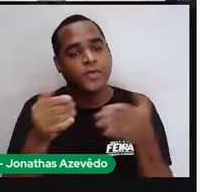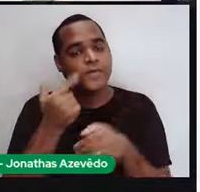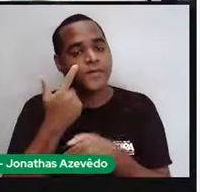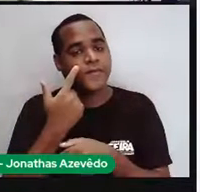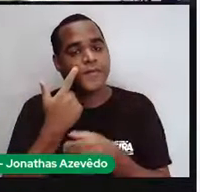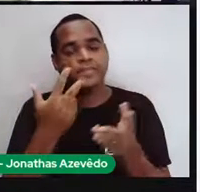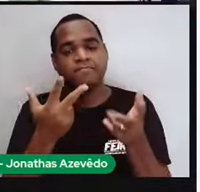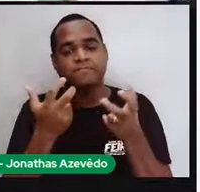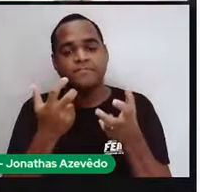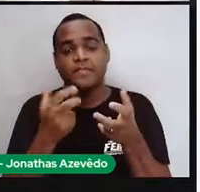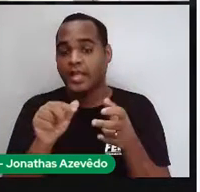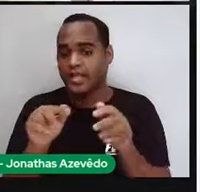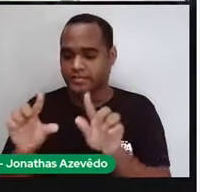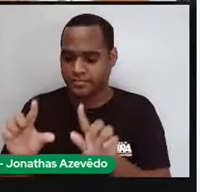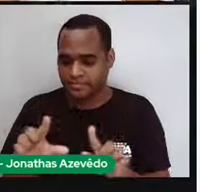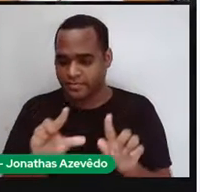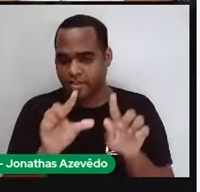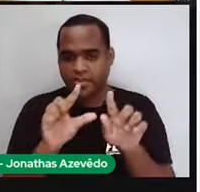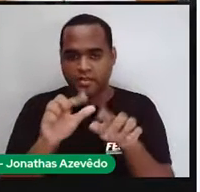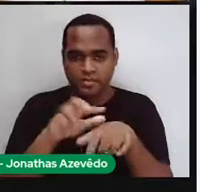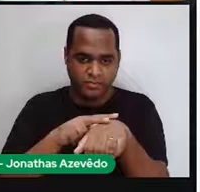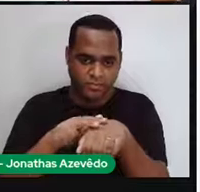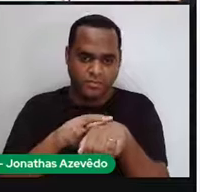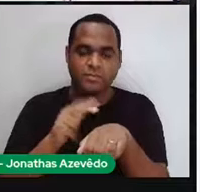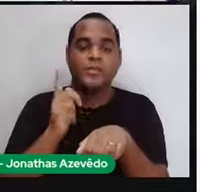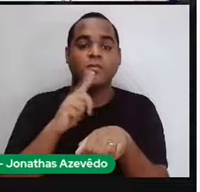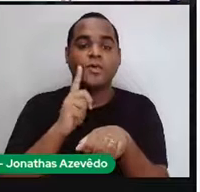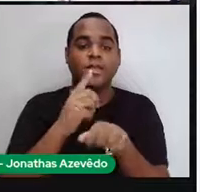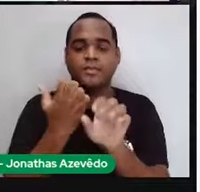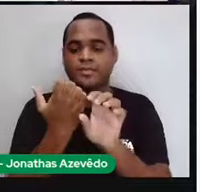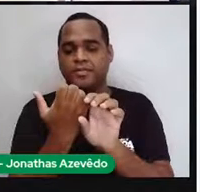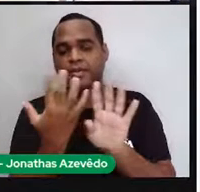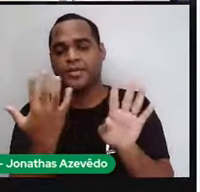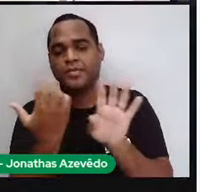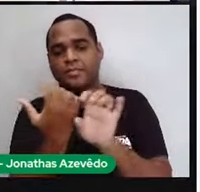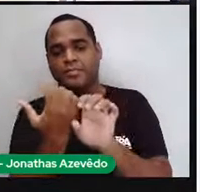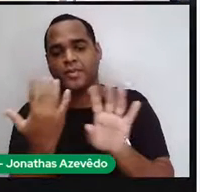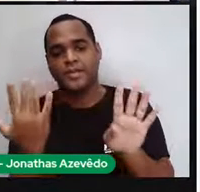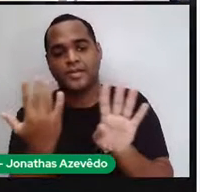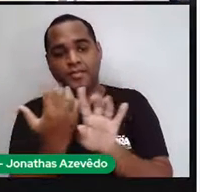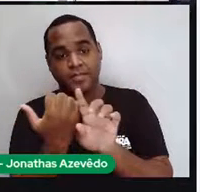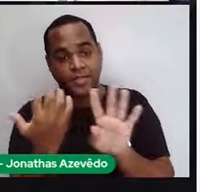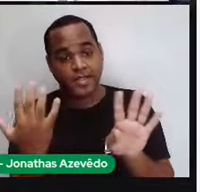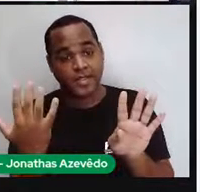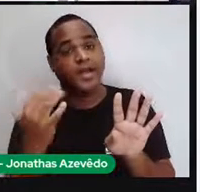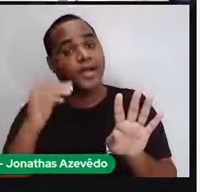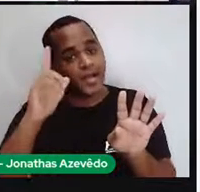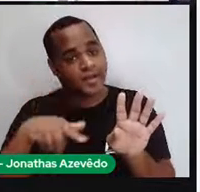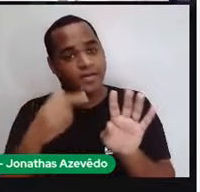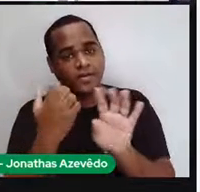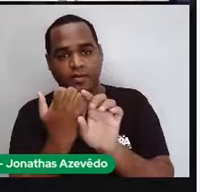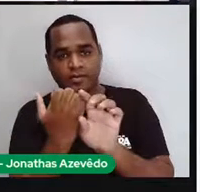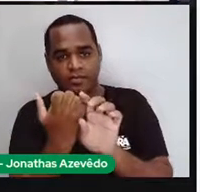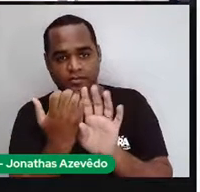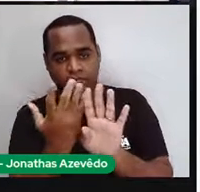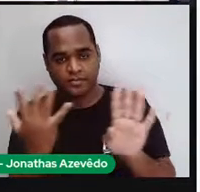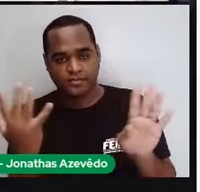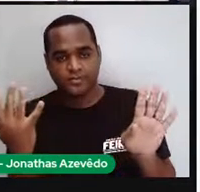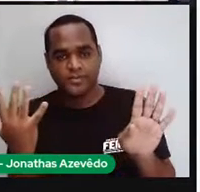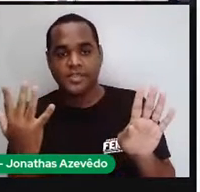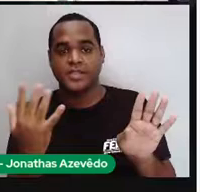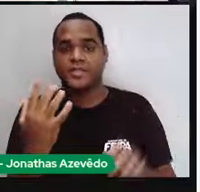quando coloquei a grama assim eu consegui fazer uma fileirinha e nessa fileirinha tem uma